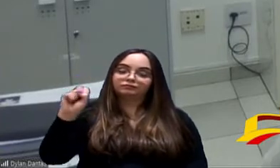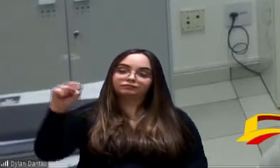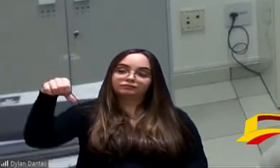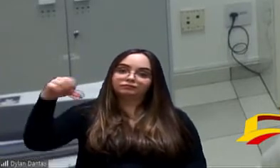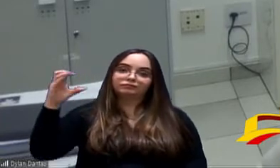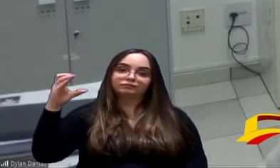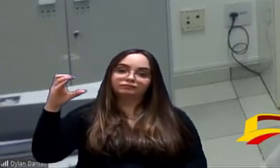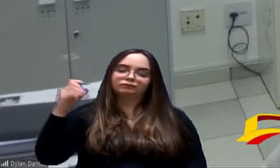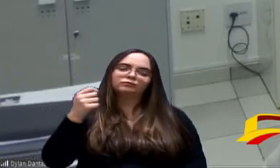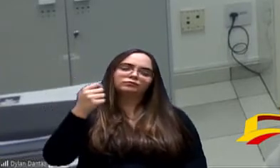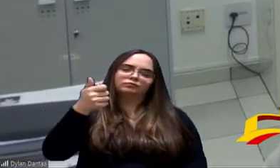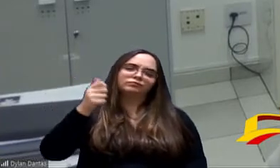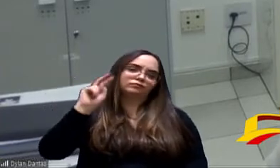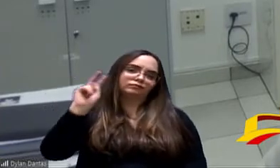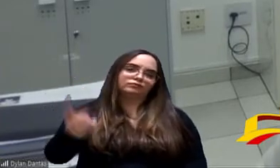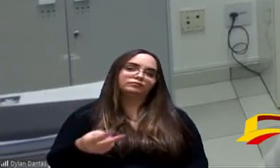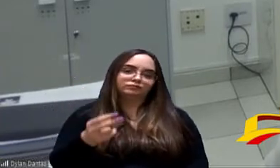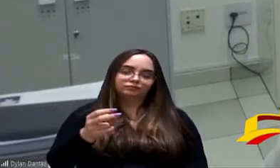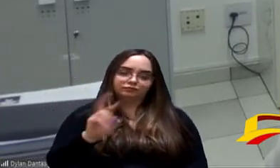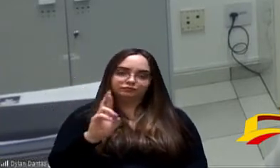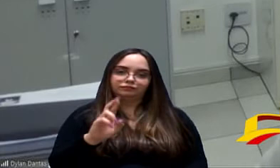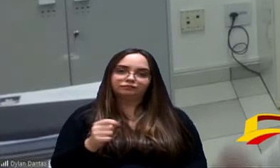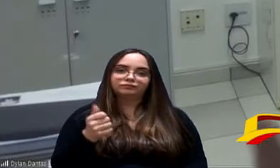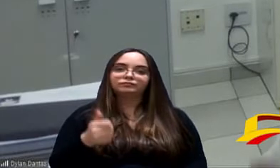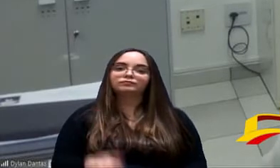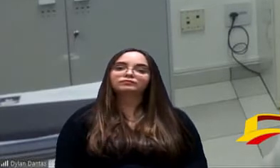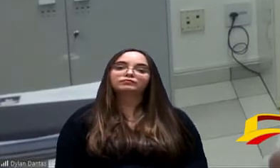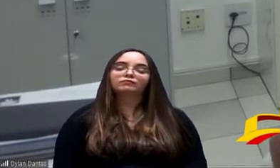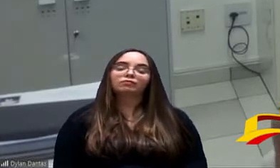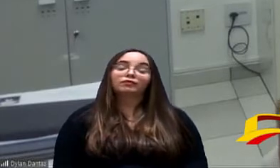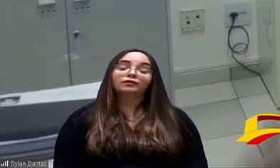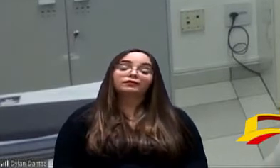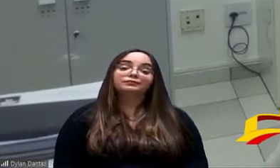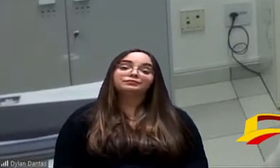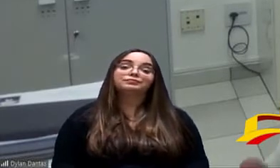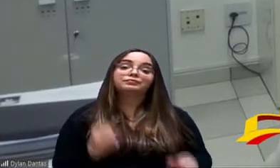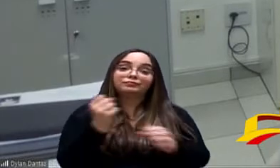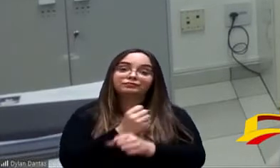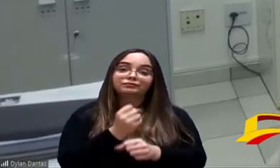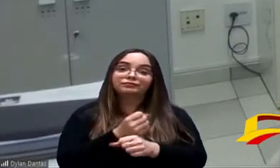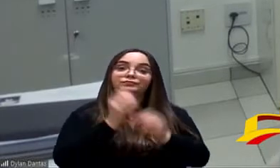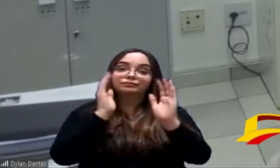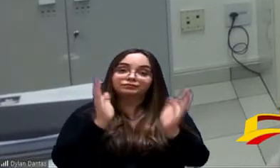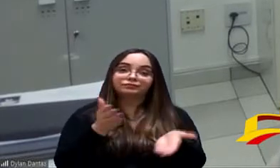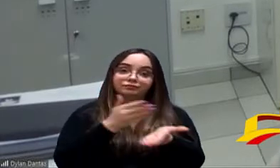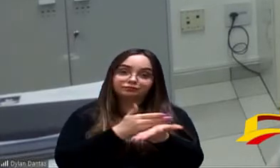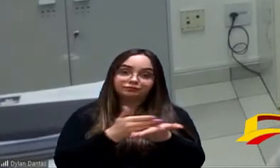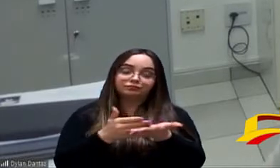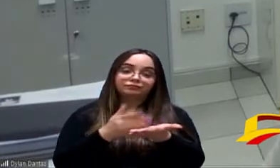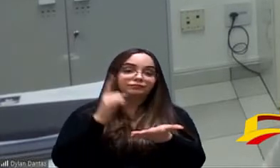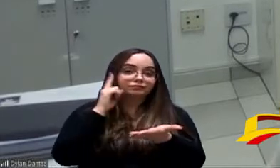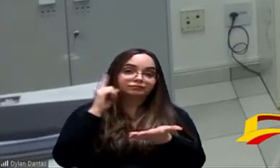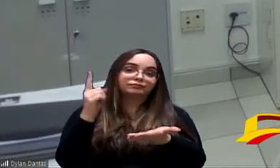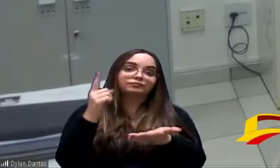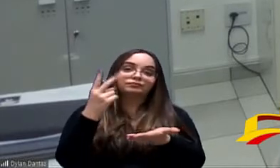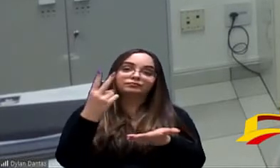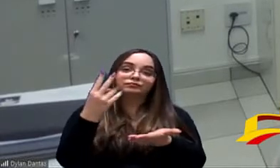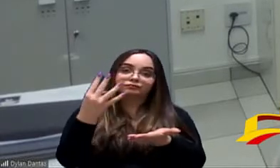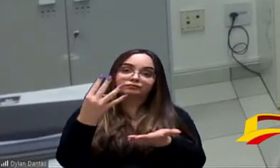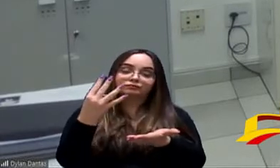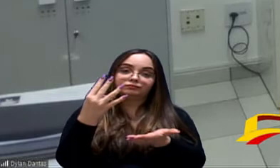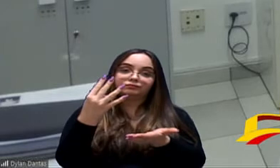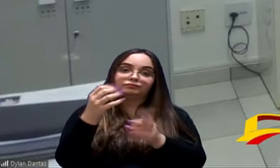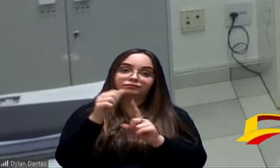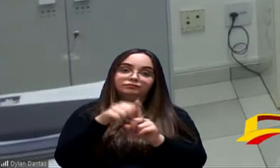R$1.988.743,89, quase 2 milhões enviados, né? As obras tiveram início na data de